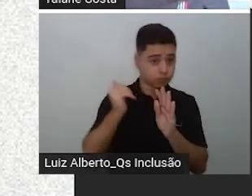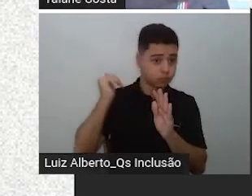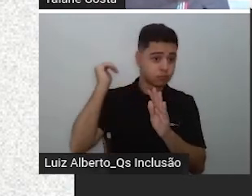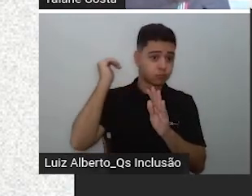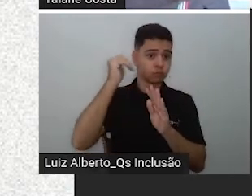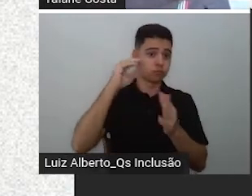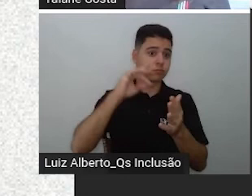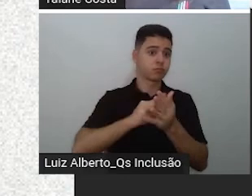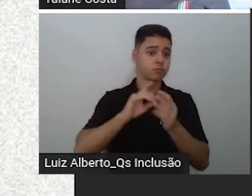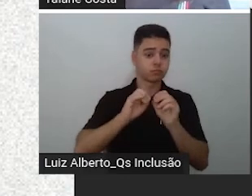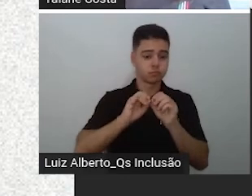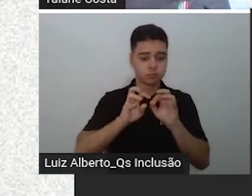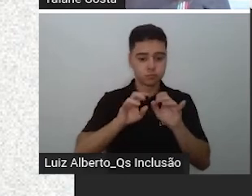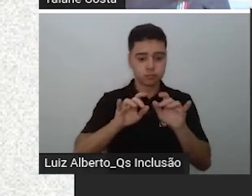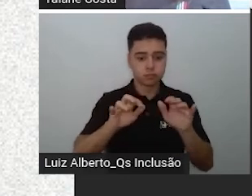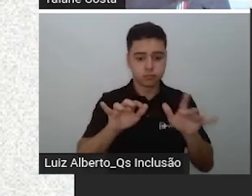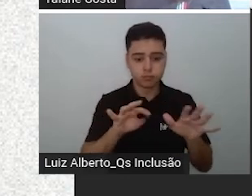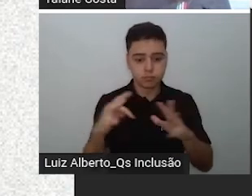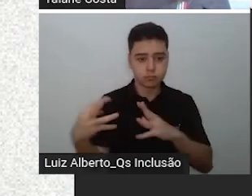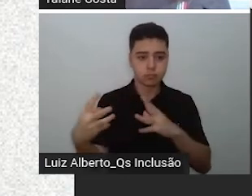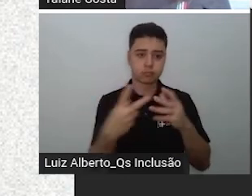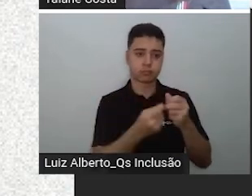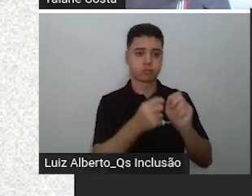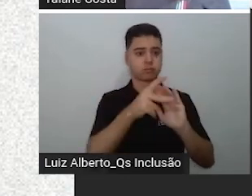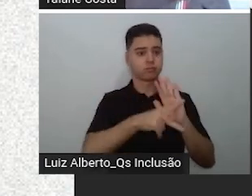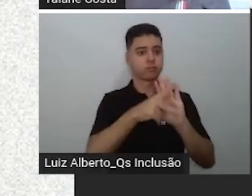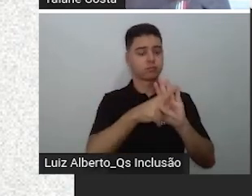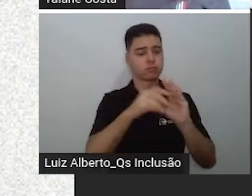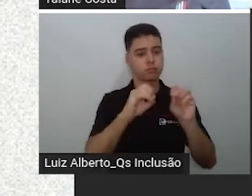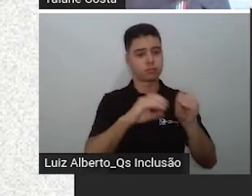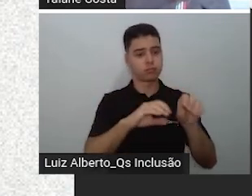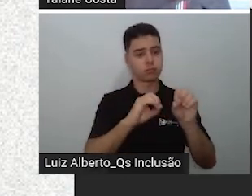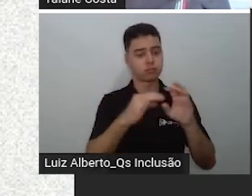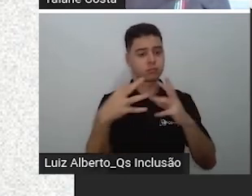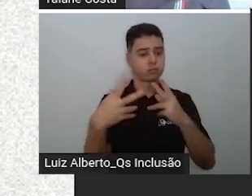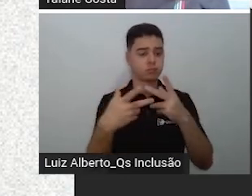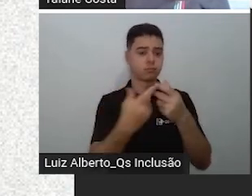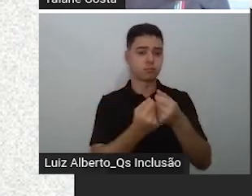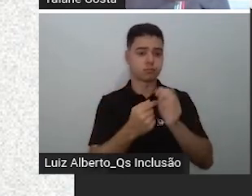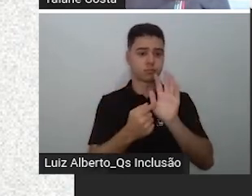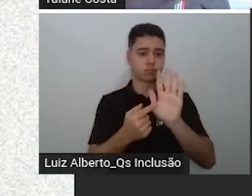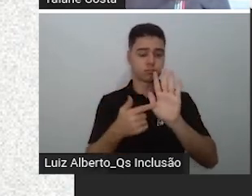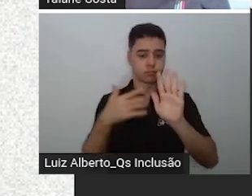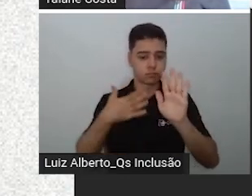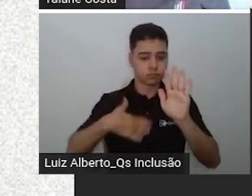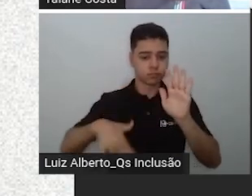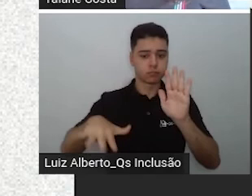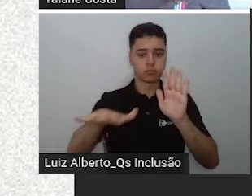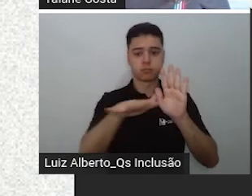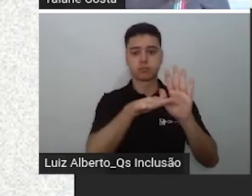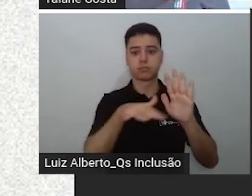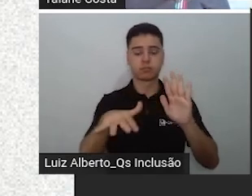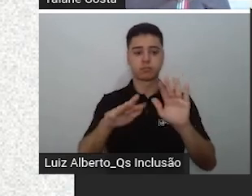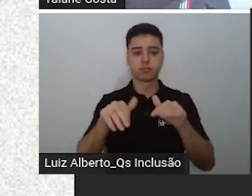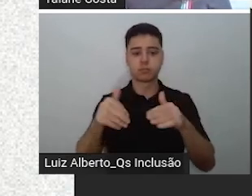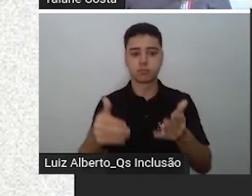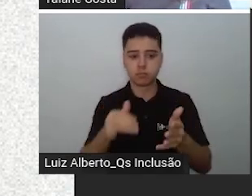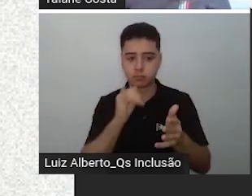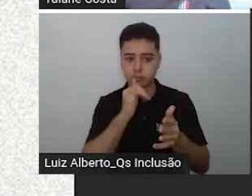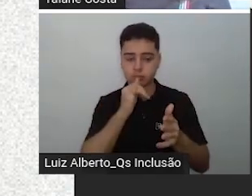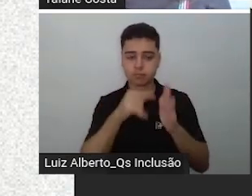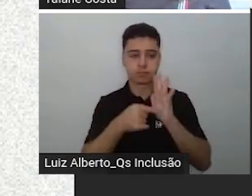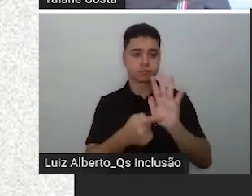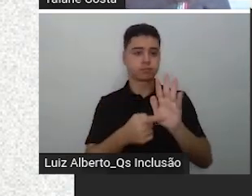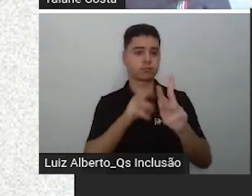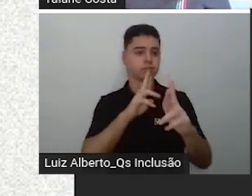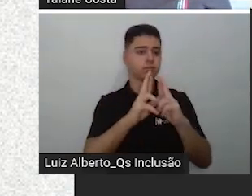e ampliar as ações educativas nas exposições, né? Então, propor uma